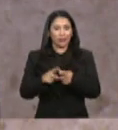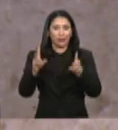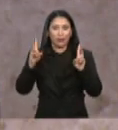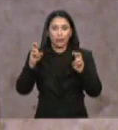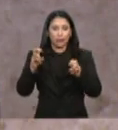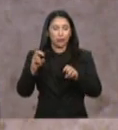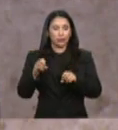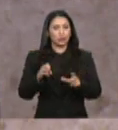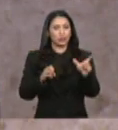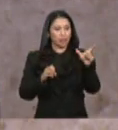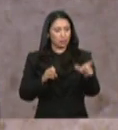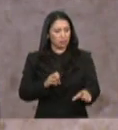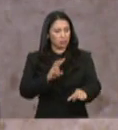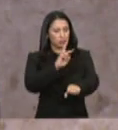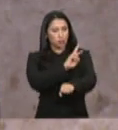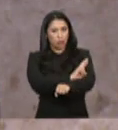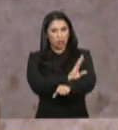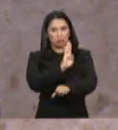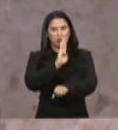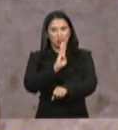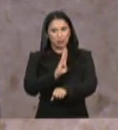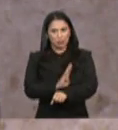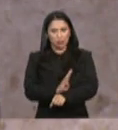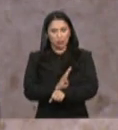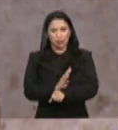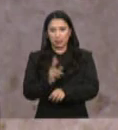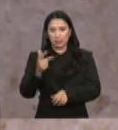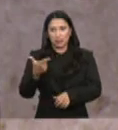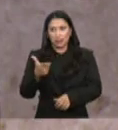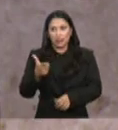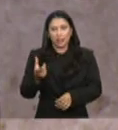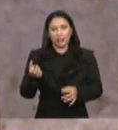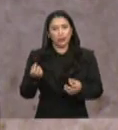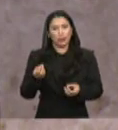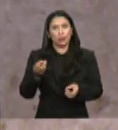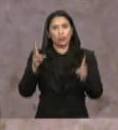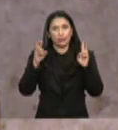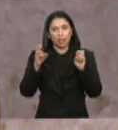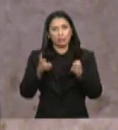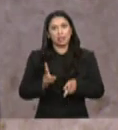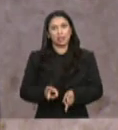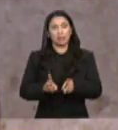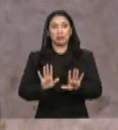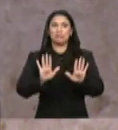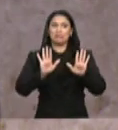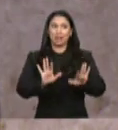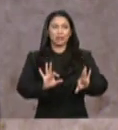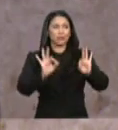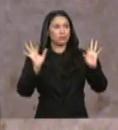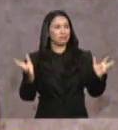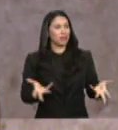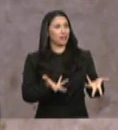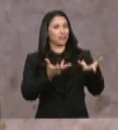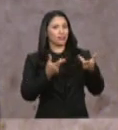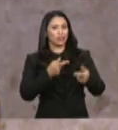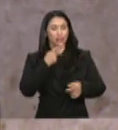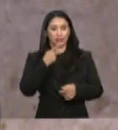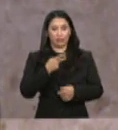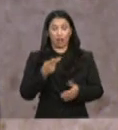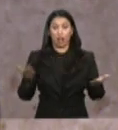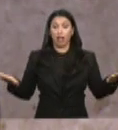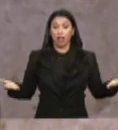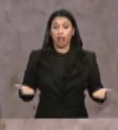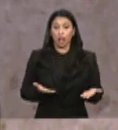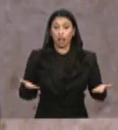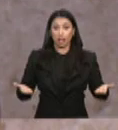mas vossa excelência seja certo nos encantou muito obrigada consiga a palavra sua